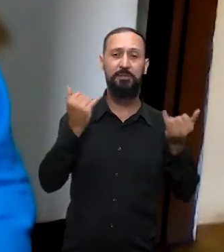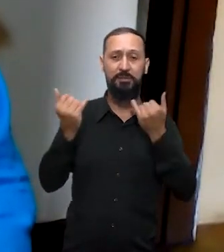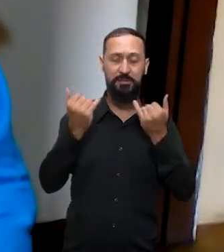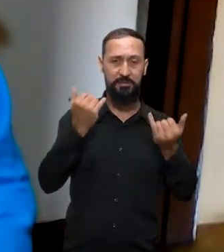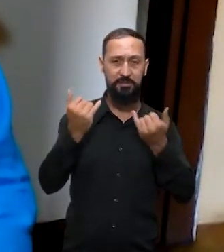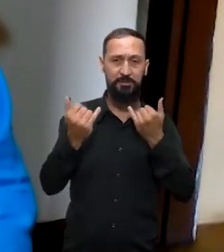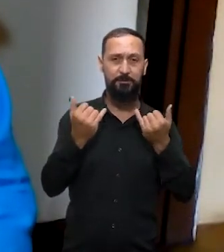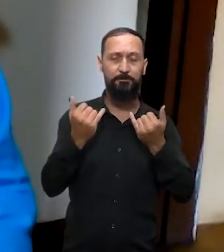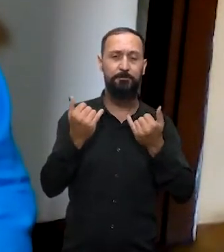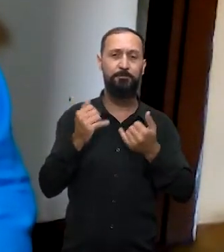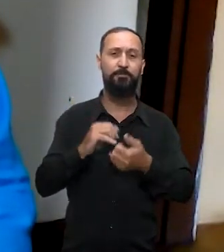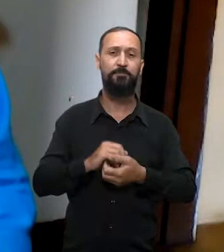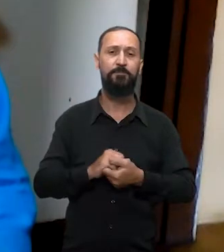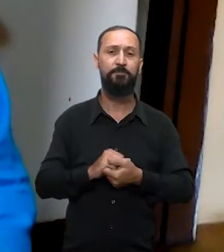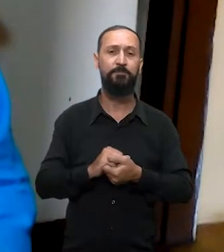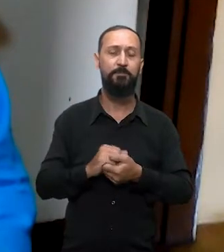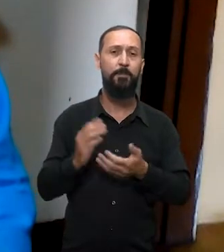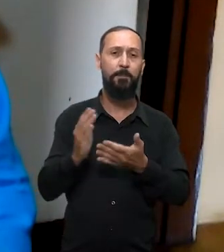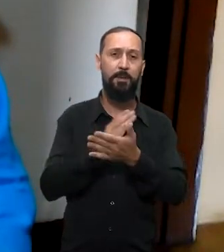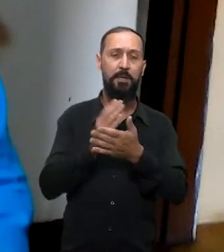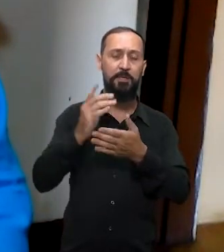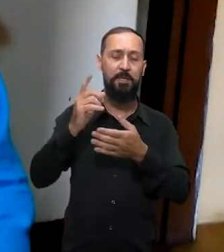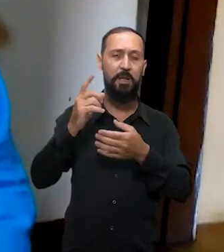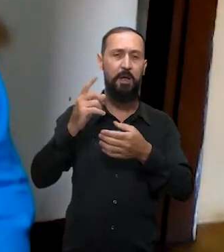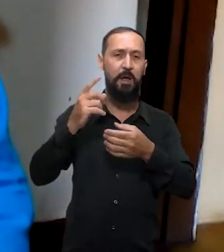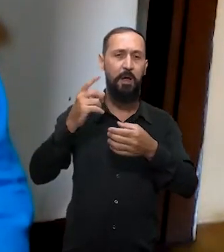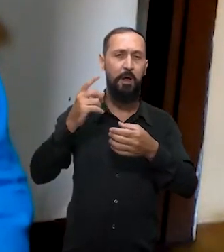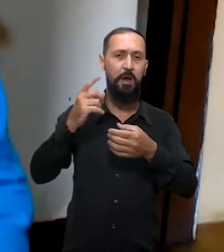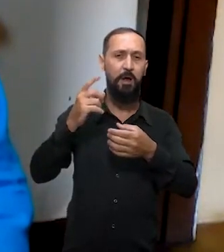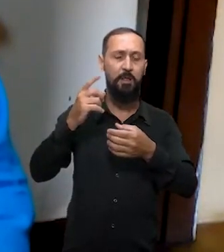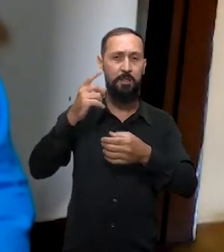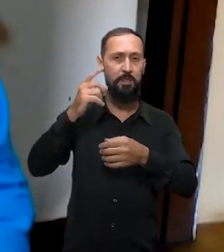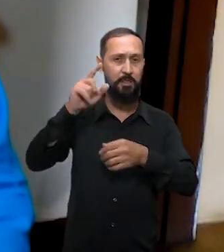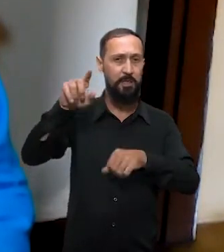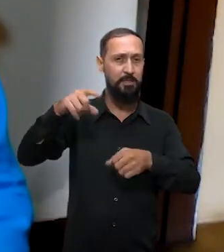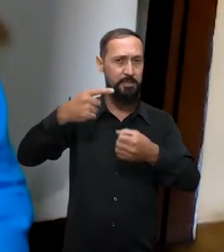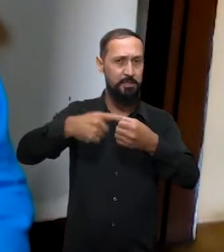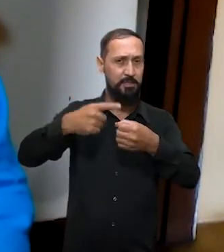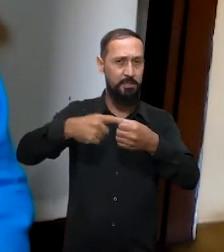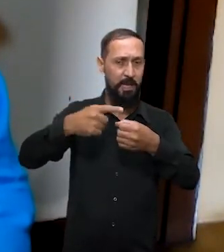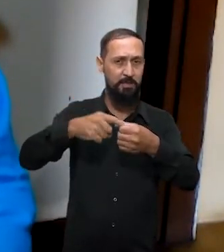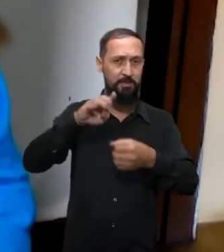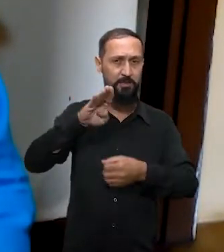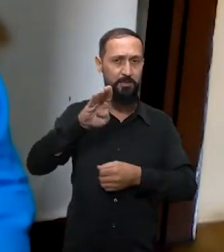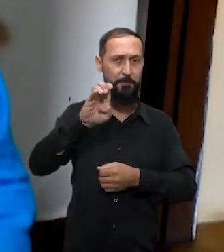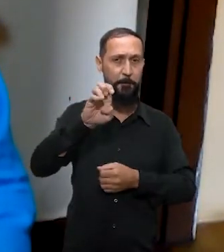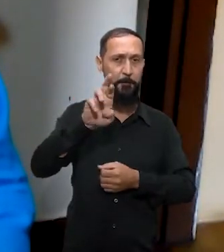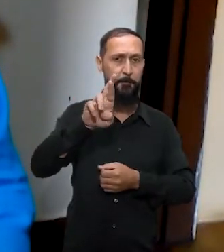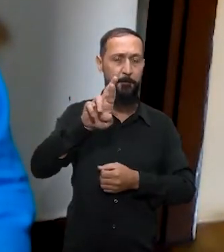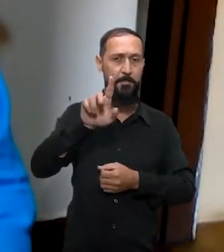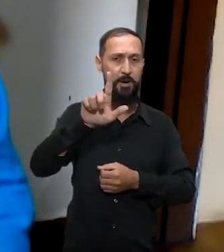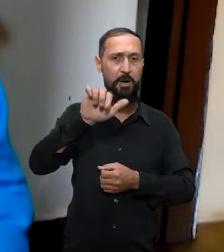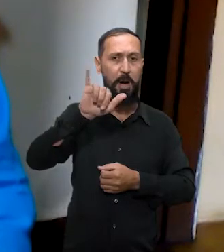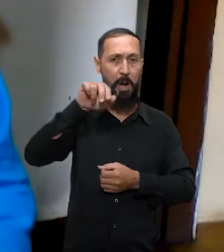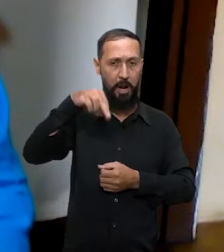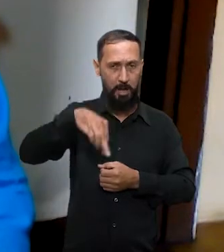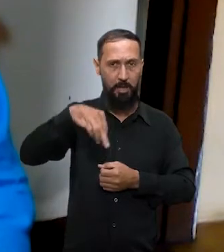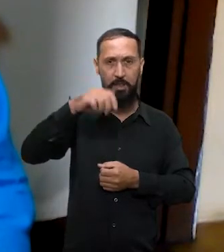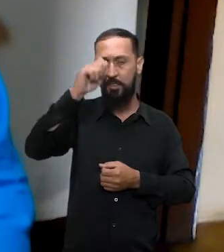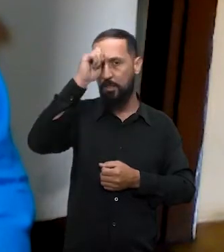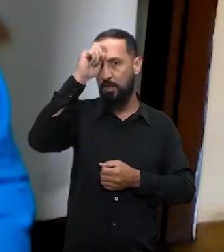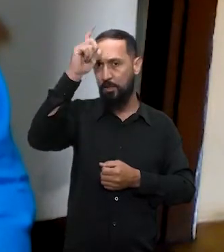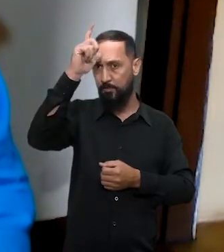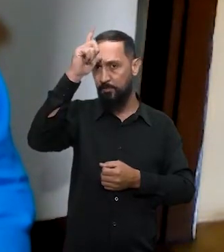sabendo que em Berlim, me parece, na Alemanha, existe um